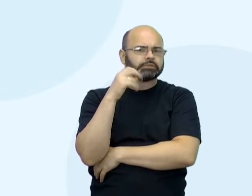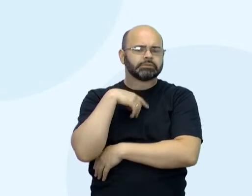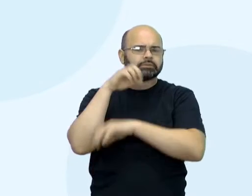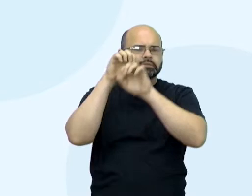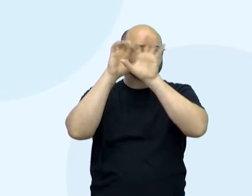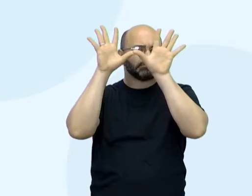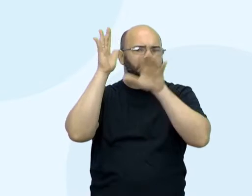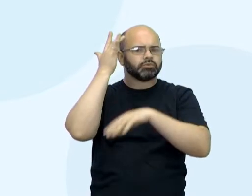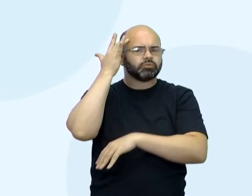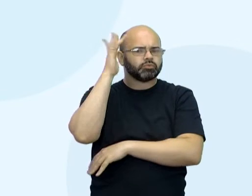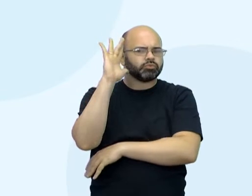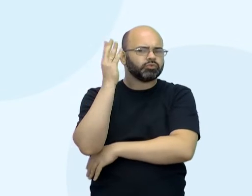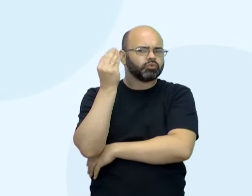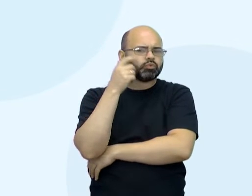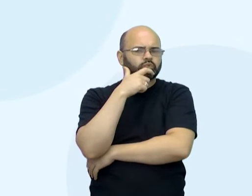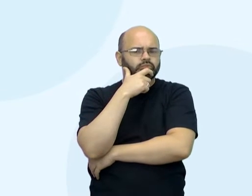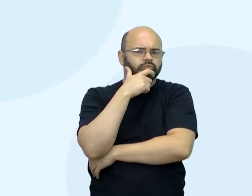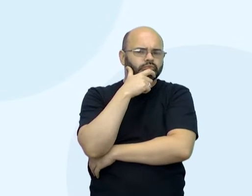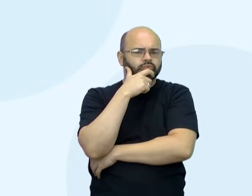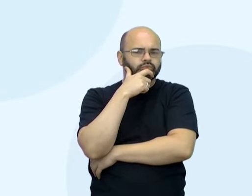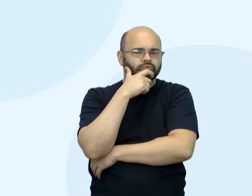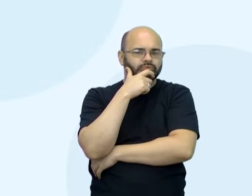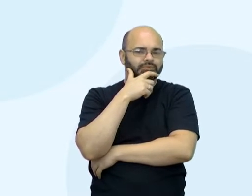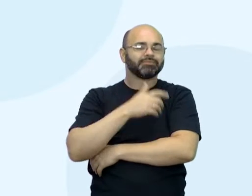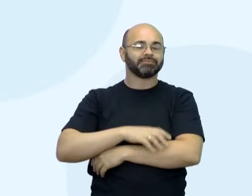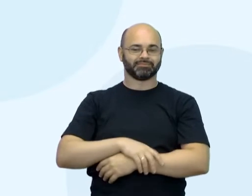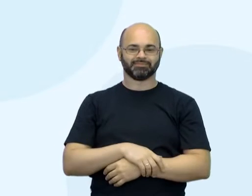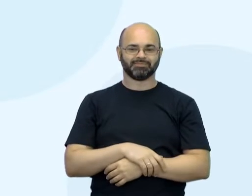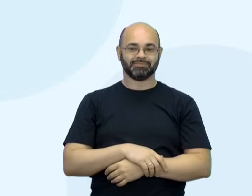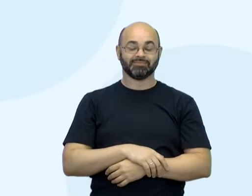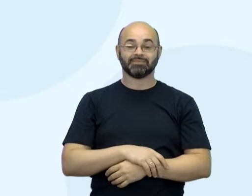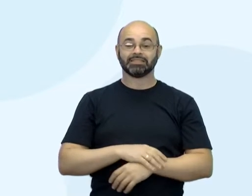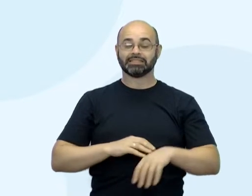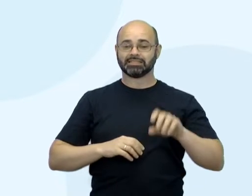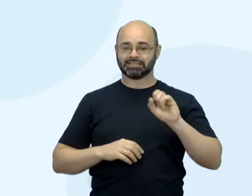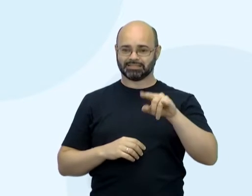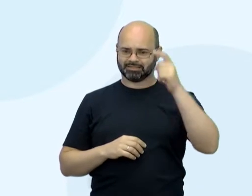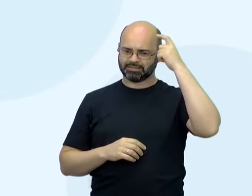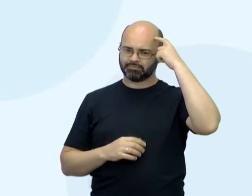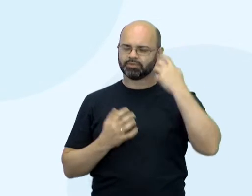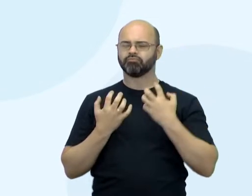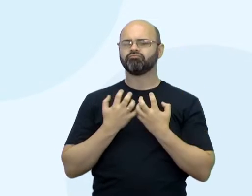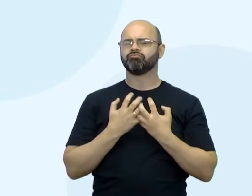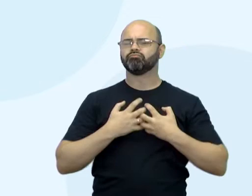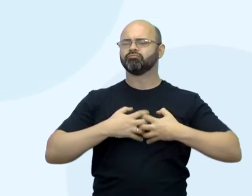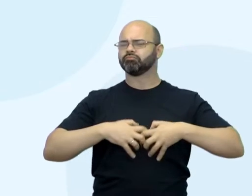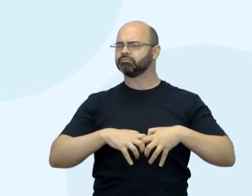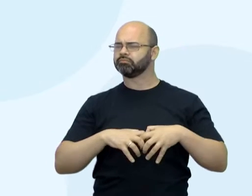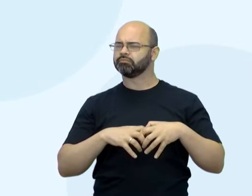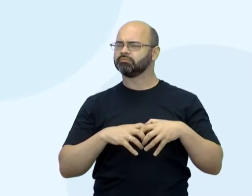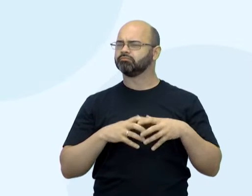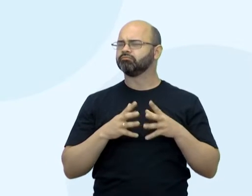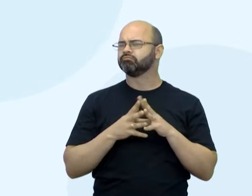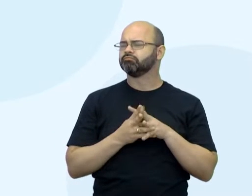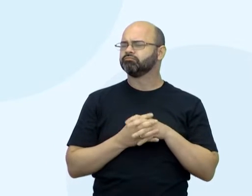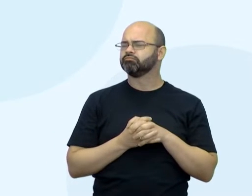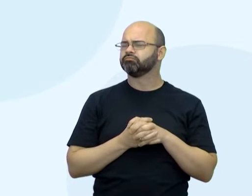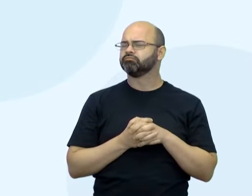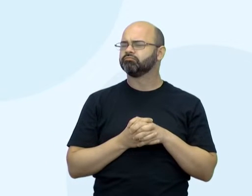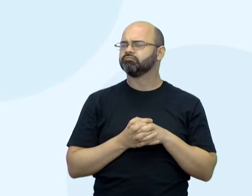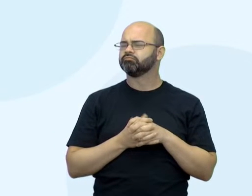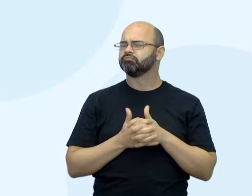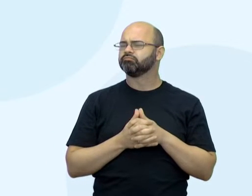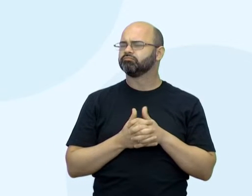responsável, ó, que ele está na extremidade aqui, se a gente for e considerar como sendo